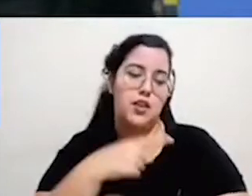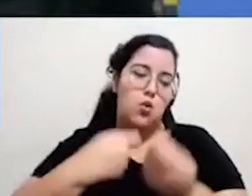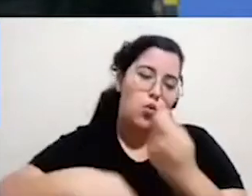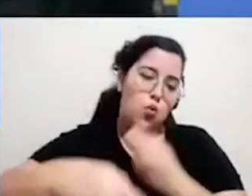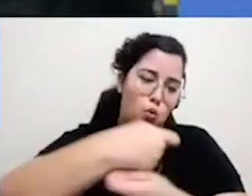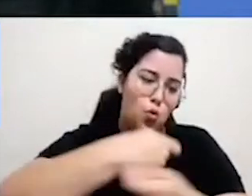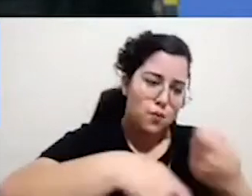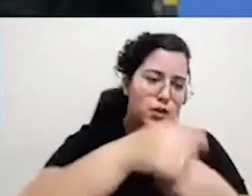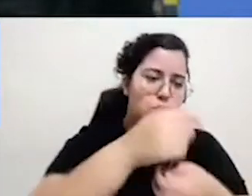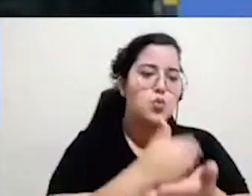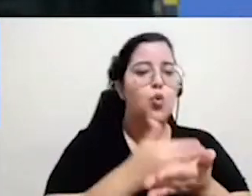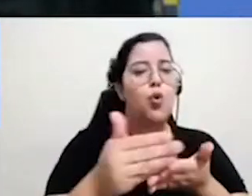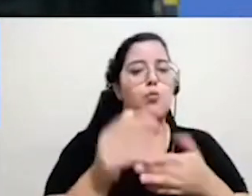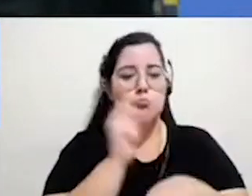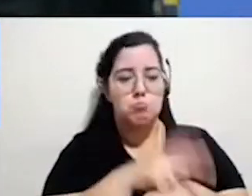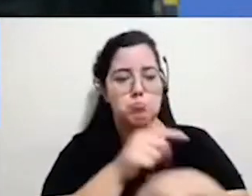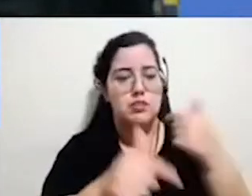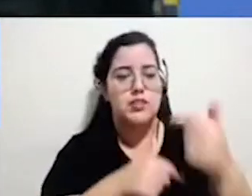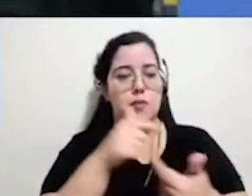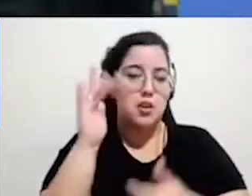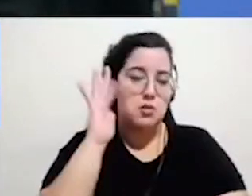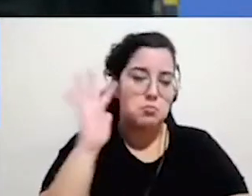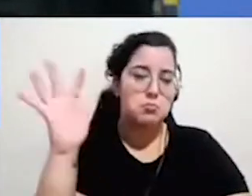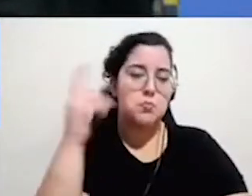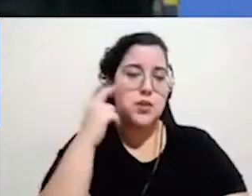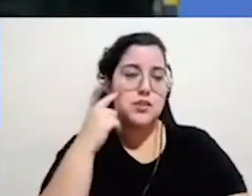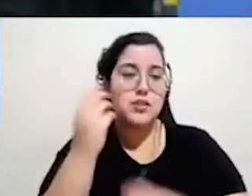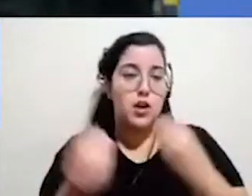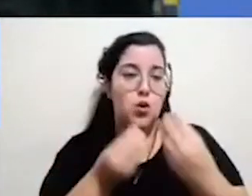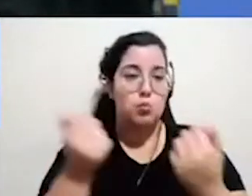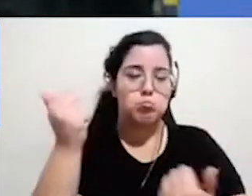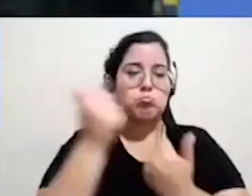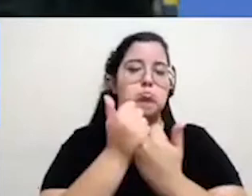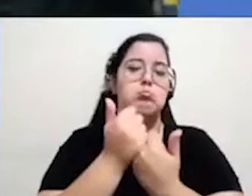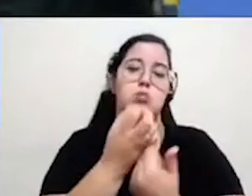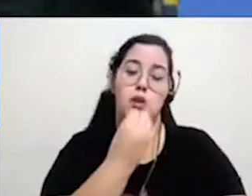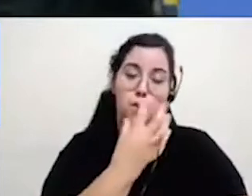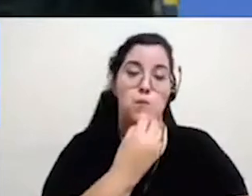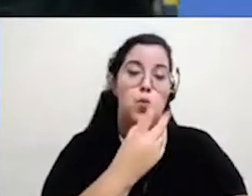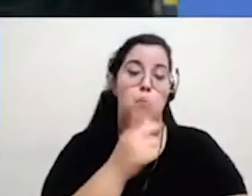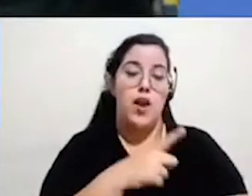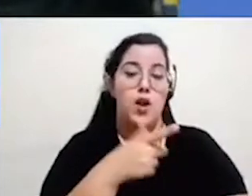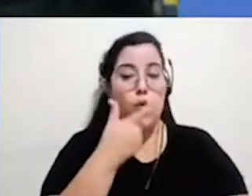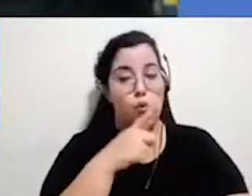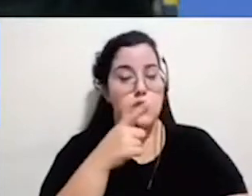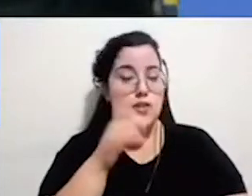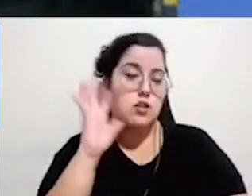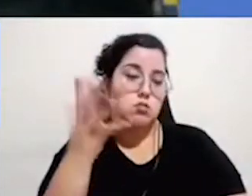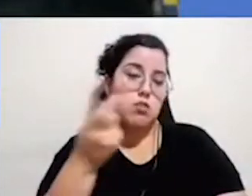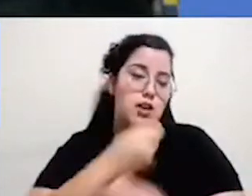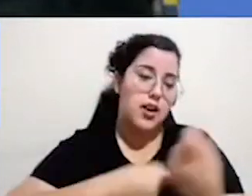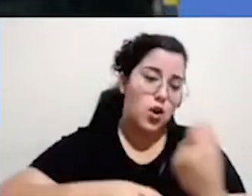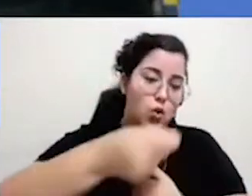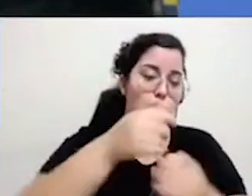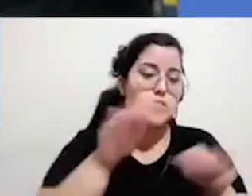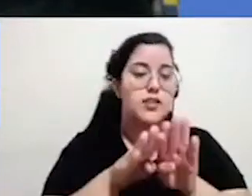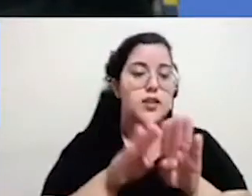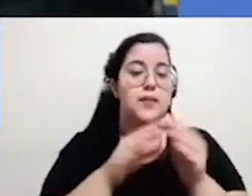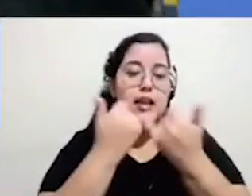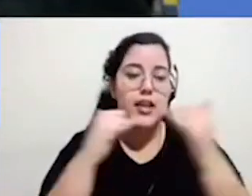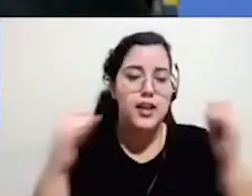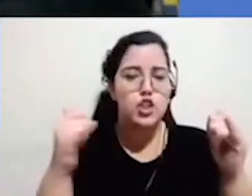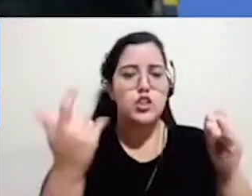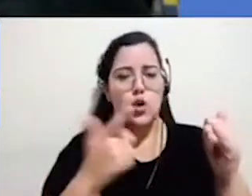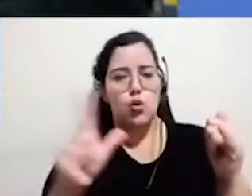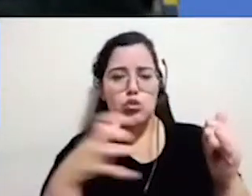vão começar a pensar, quer dizer, você dá subsídios para eles pensarem soluções, por exemplo, de economia de energia. Entendeu? Isso. De outras